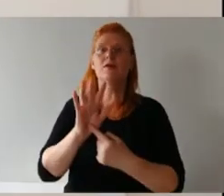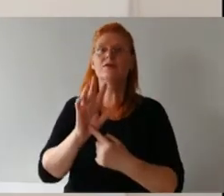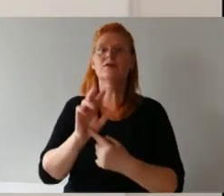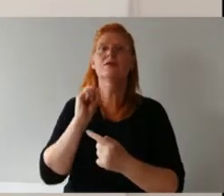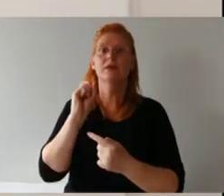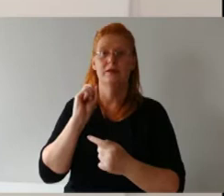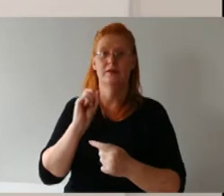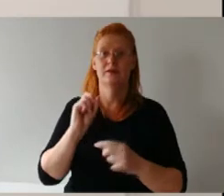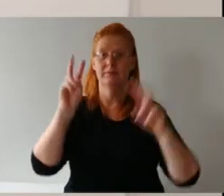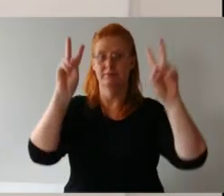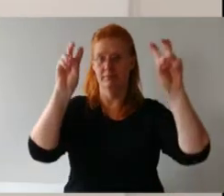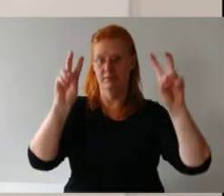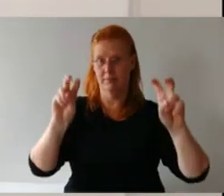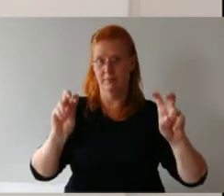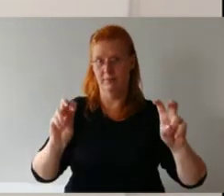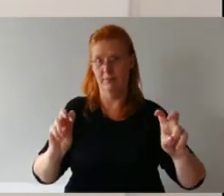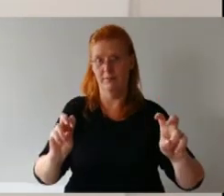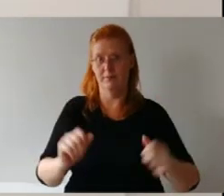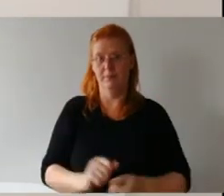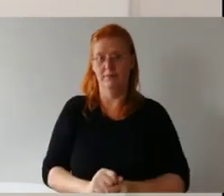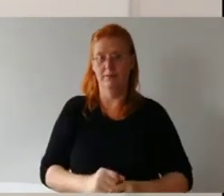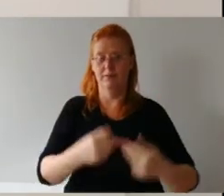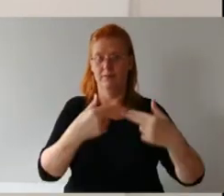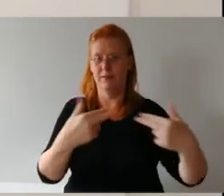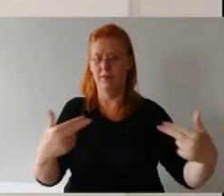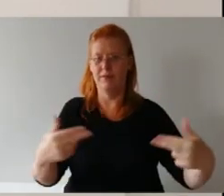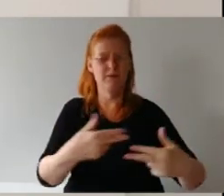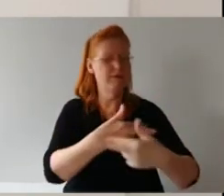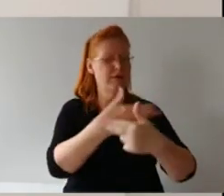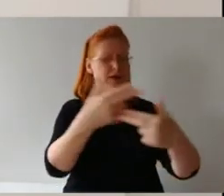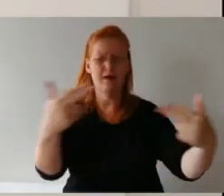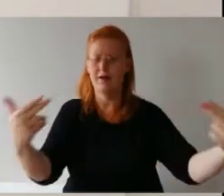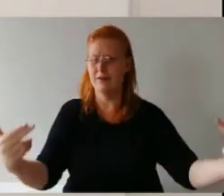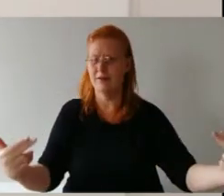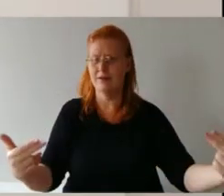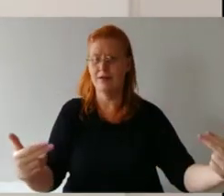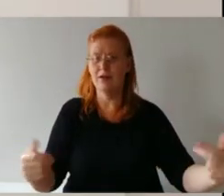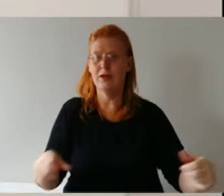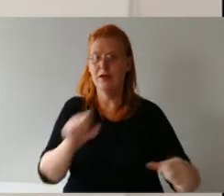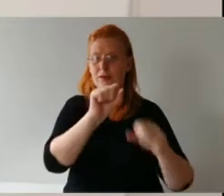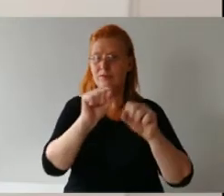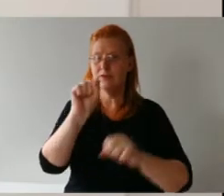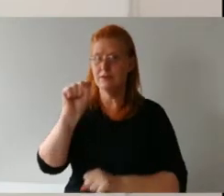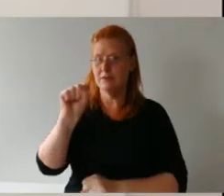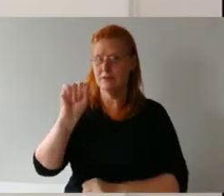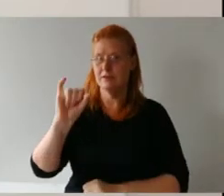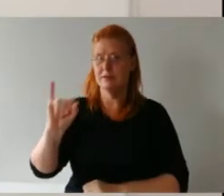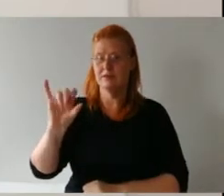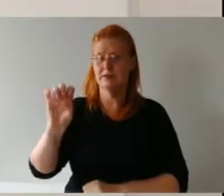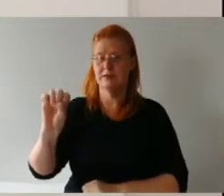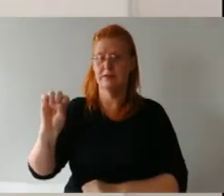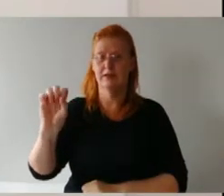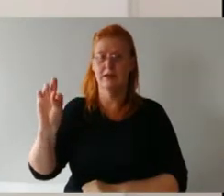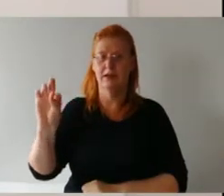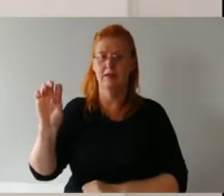apresenta 15 platôs, e dentre os assuntos abordados, podemos citar a multiplicidade e o sistema